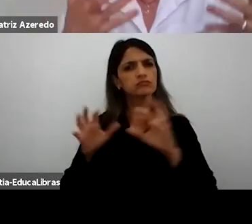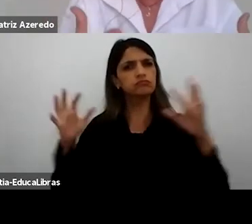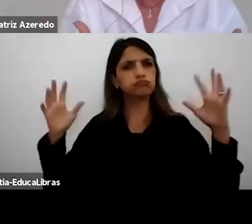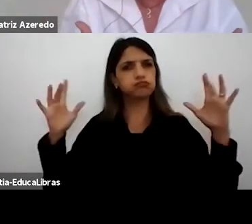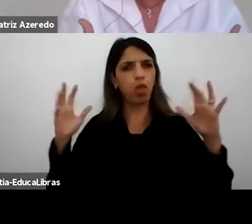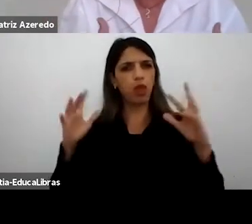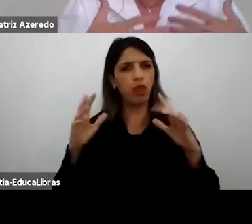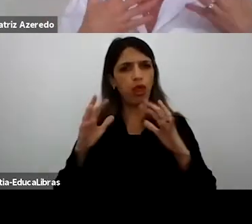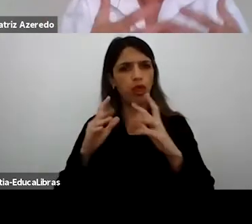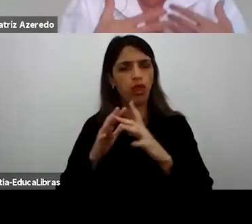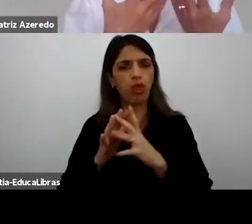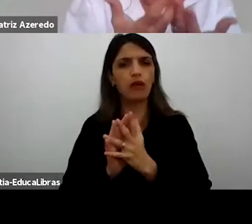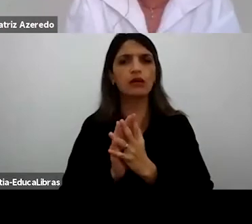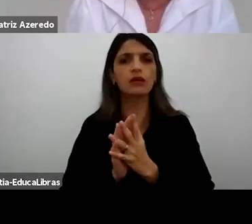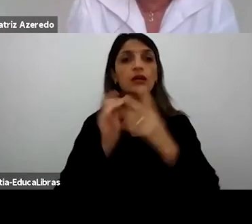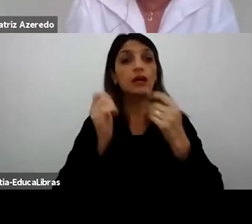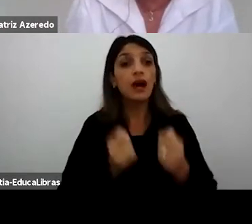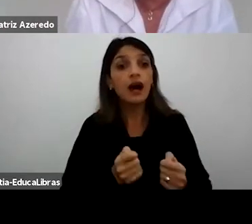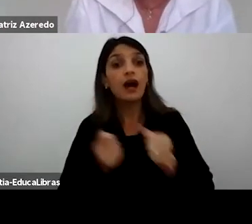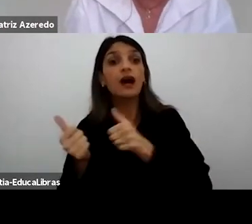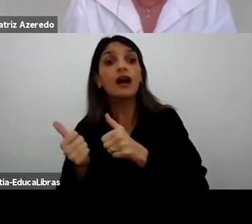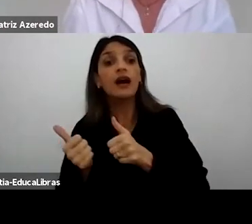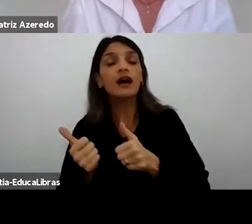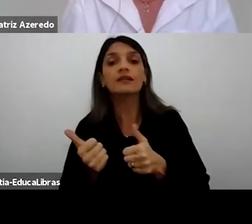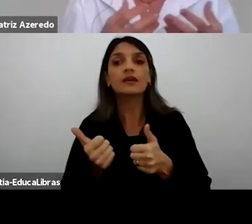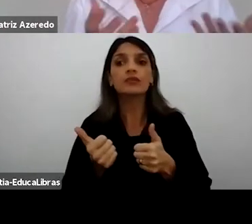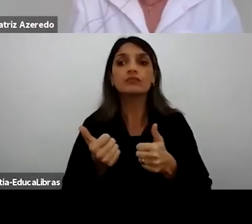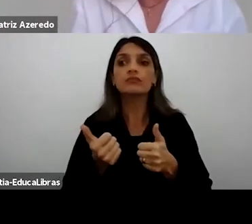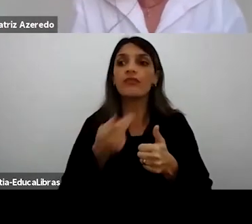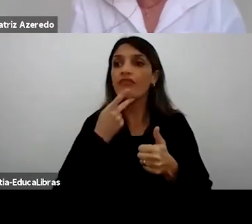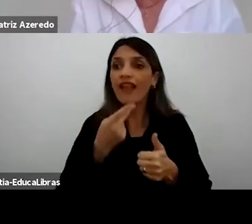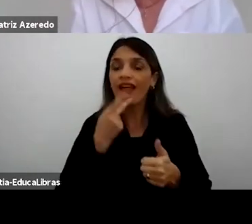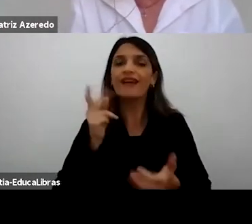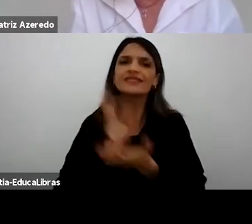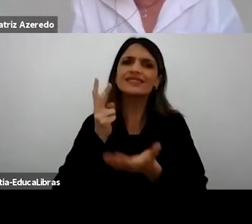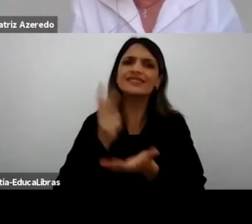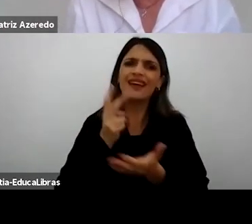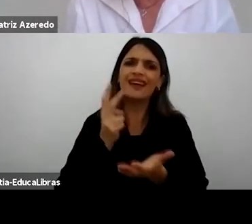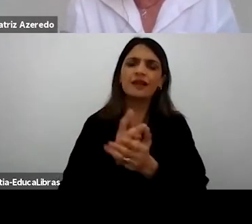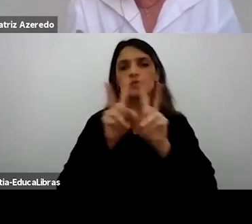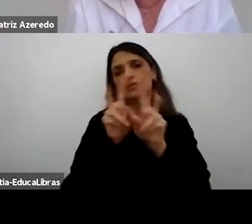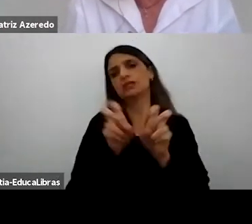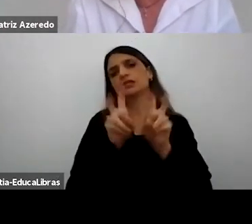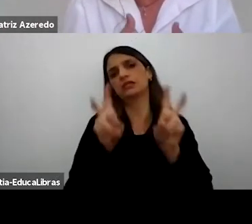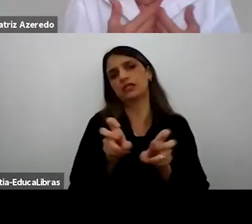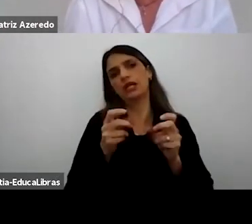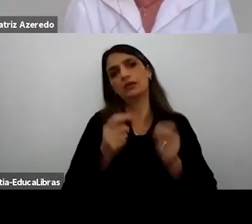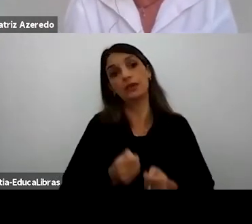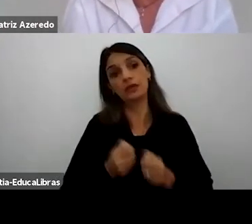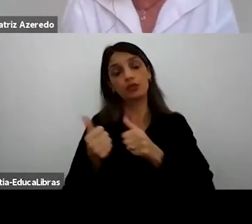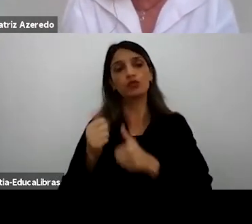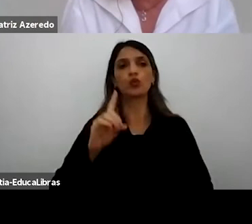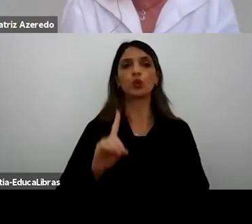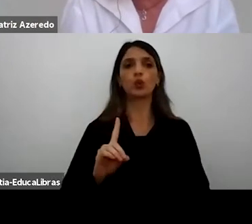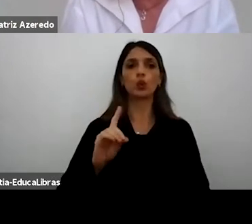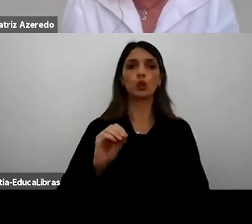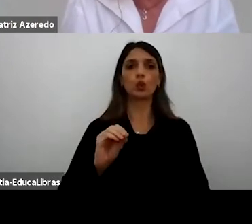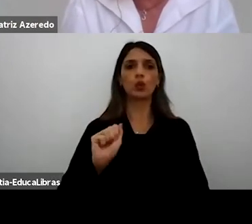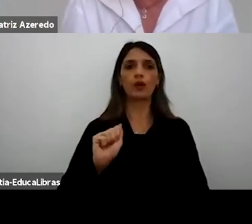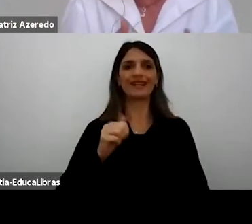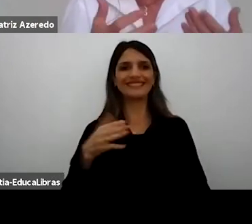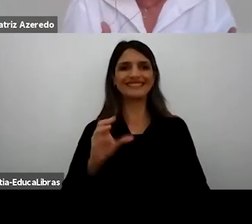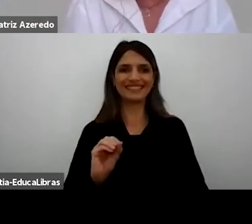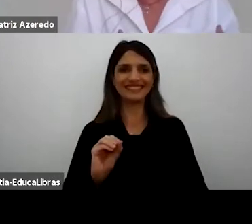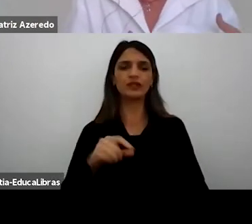Vamos falar de doação, vamos gerar essa conversa. Narrativas engajadoras, né? Somos contadores de